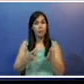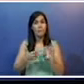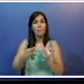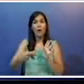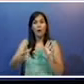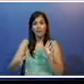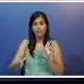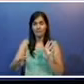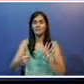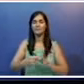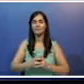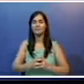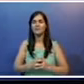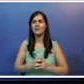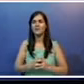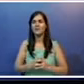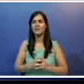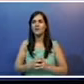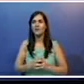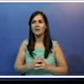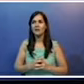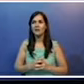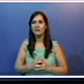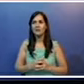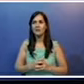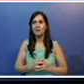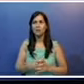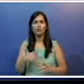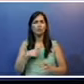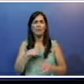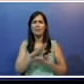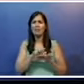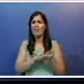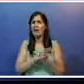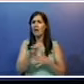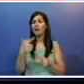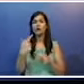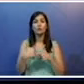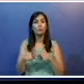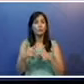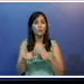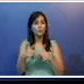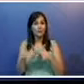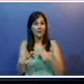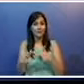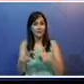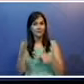essa palavrinha no início, significa ileso, sem ter nenhum problema, ok?